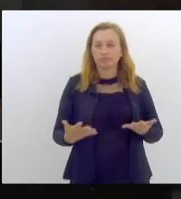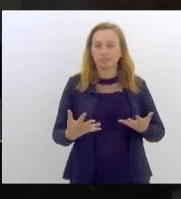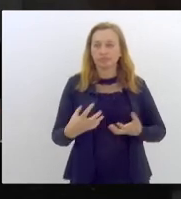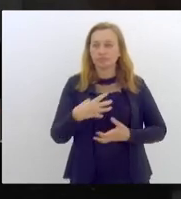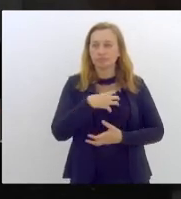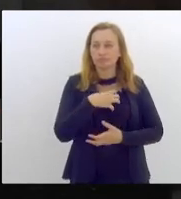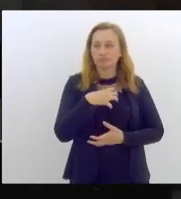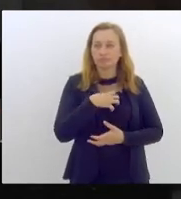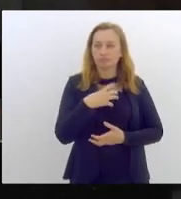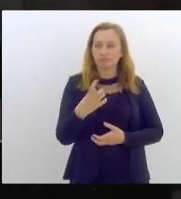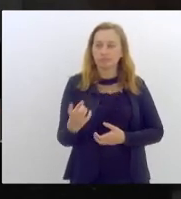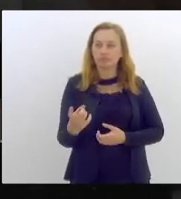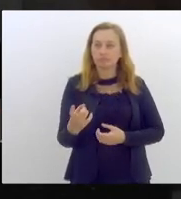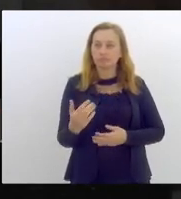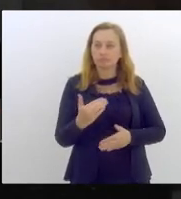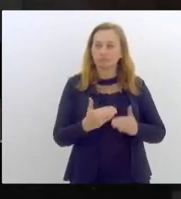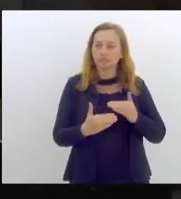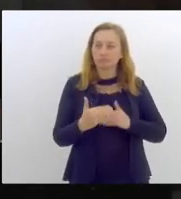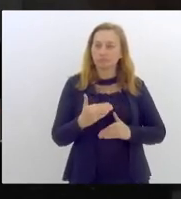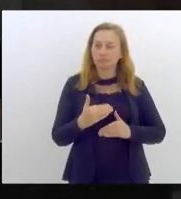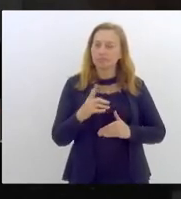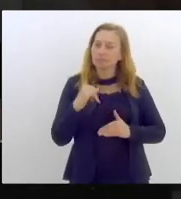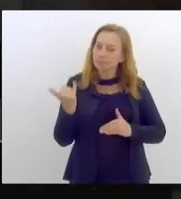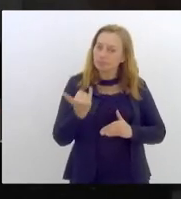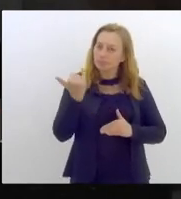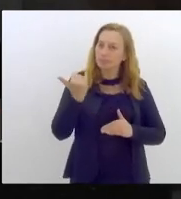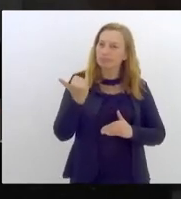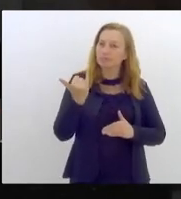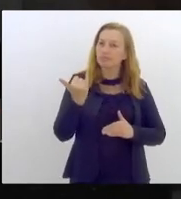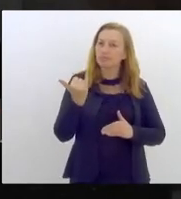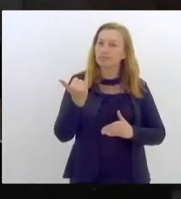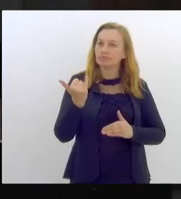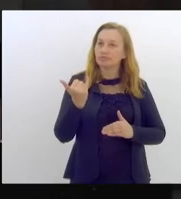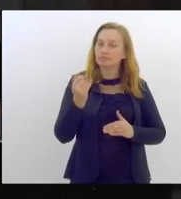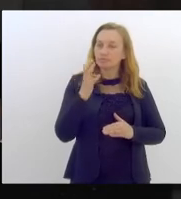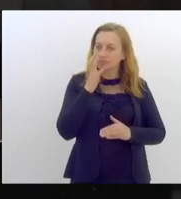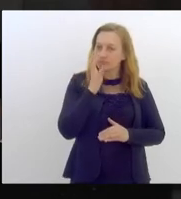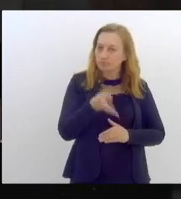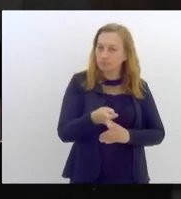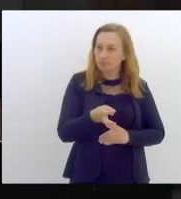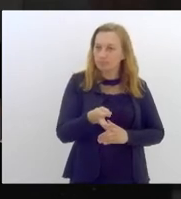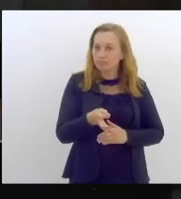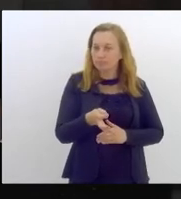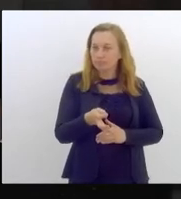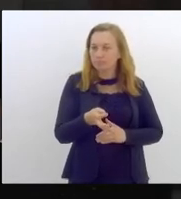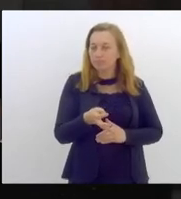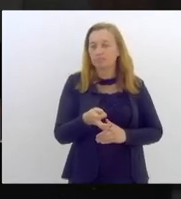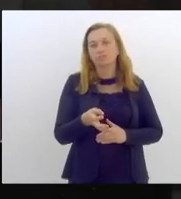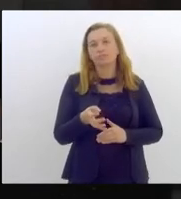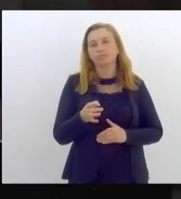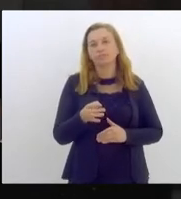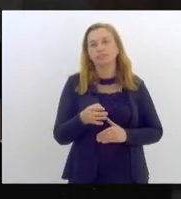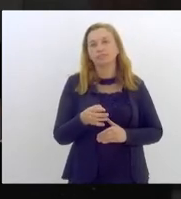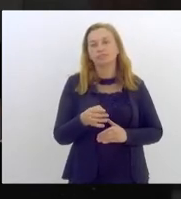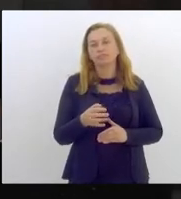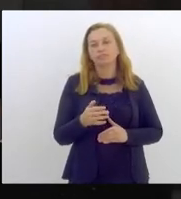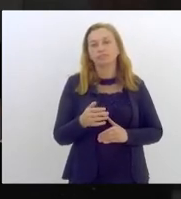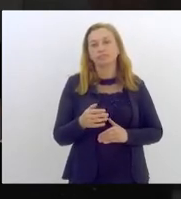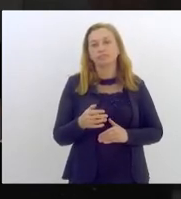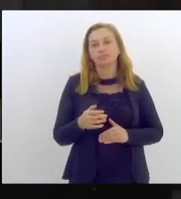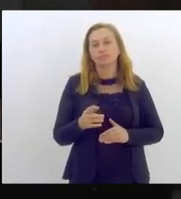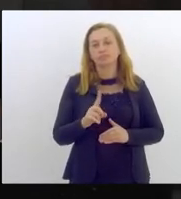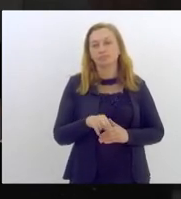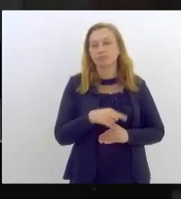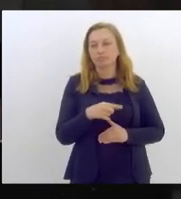gente sente um retrocesso é importante que a gente denuncie para o retrocesso ser